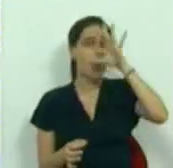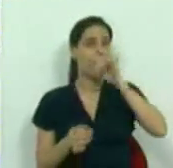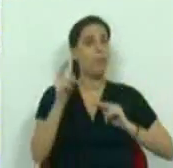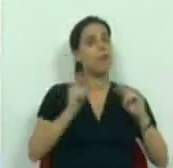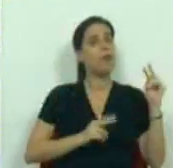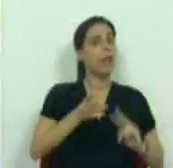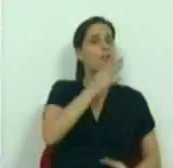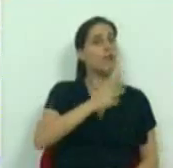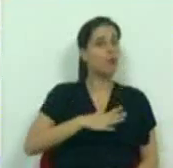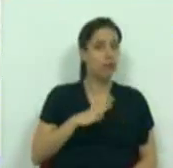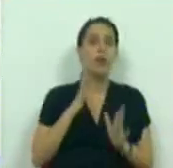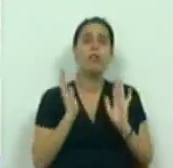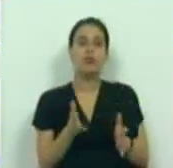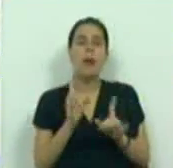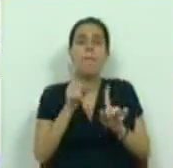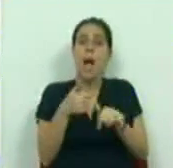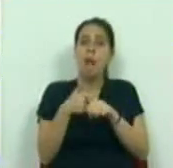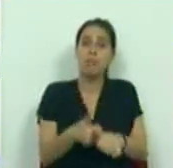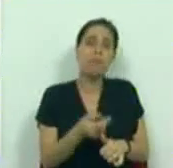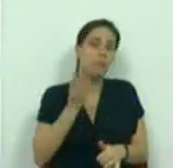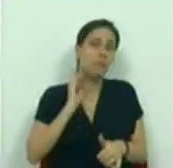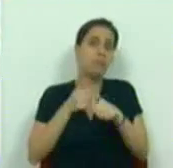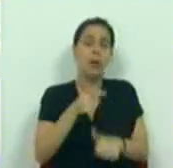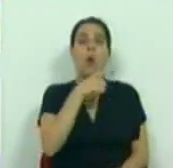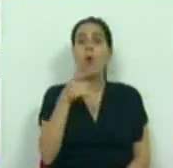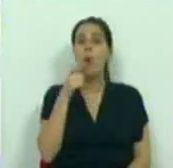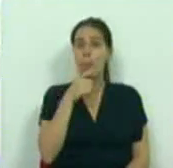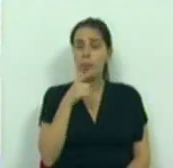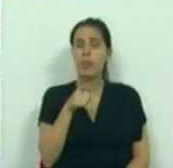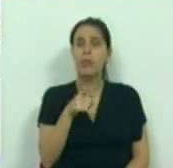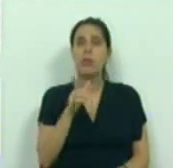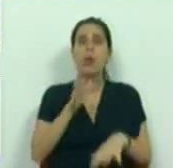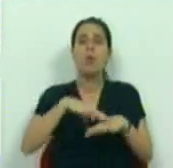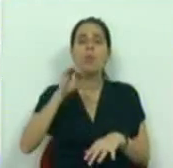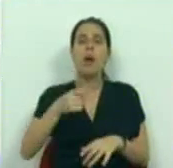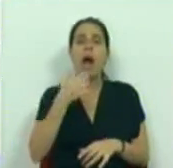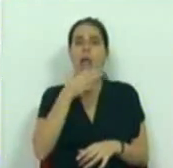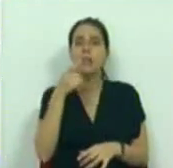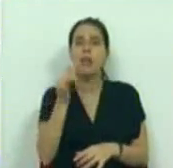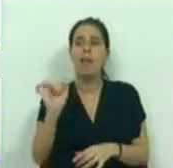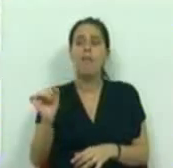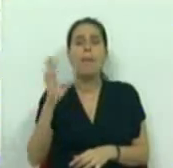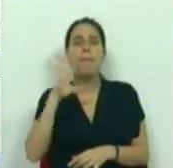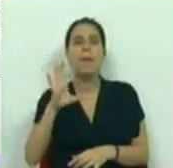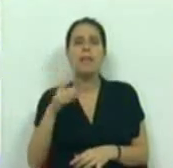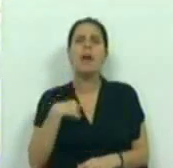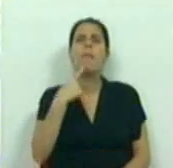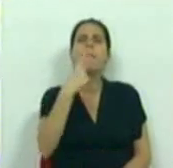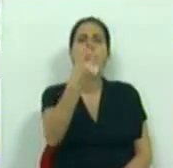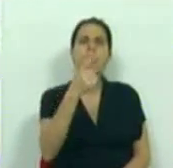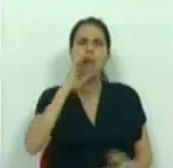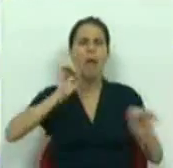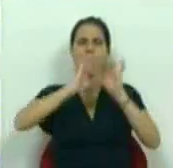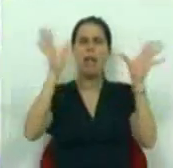Ministro das Finanças que teria que cumprir esse compromisso com base do recurso aos fundos de pensões. E a pergunta é